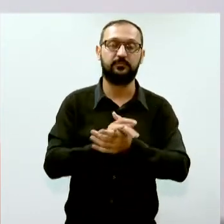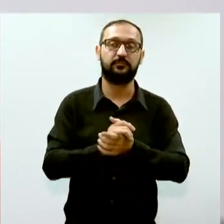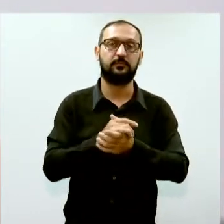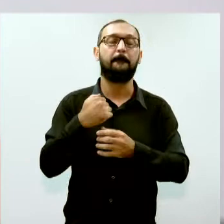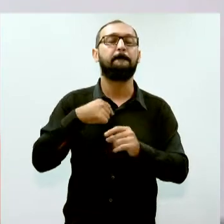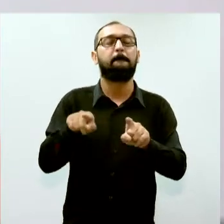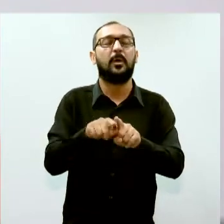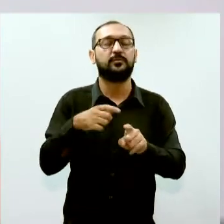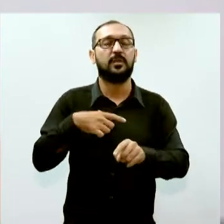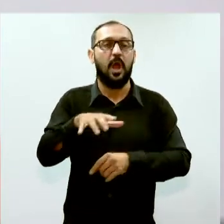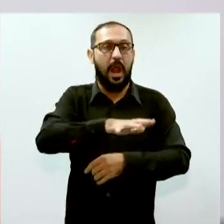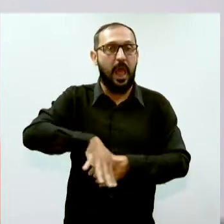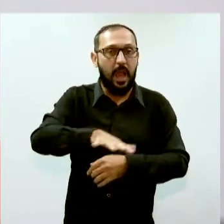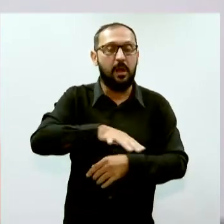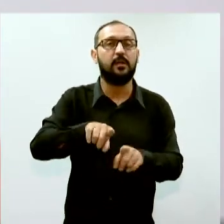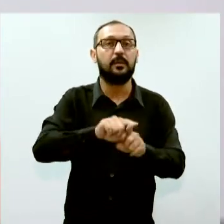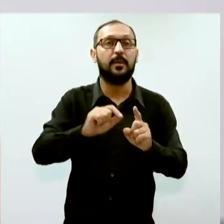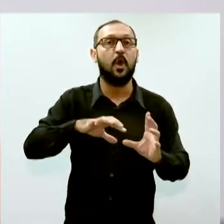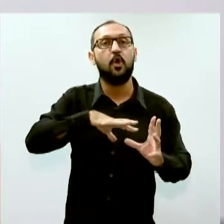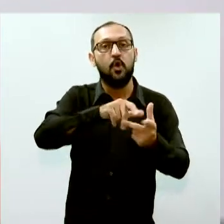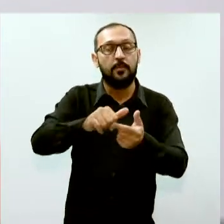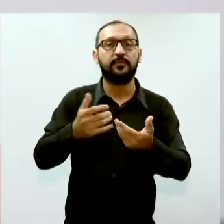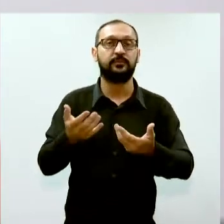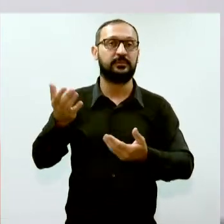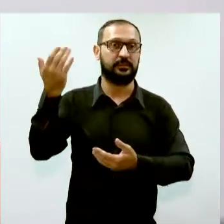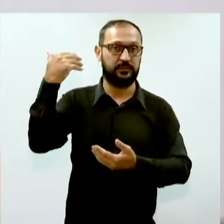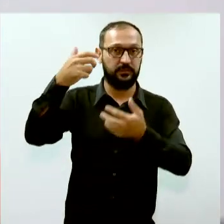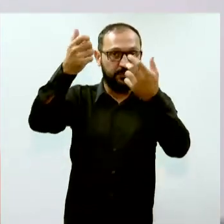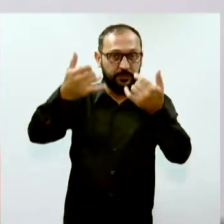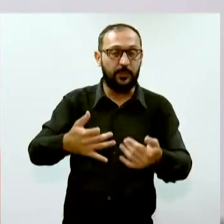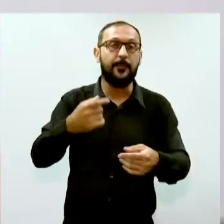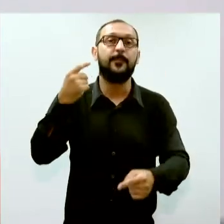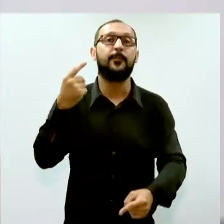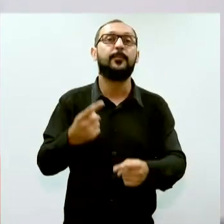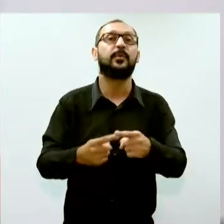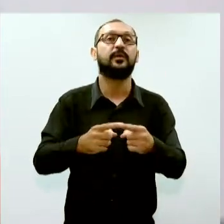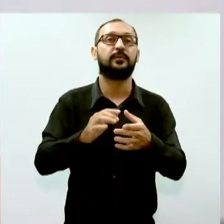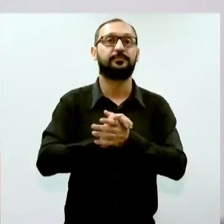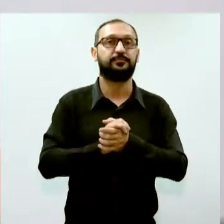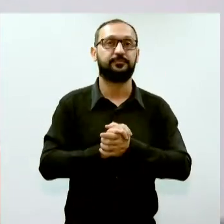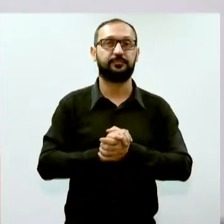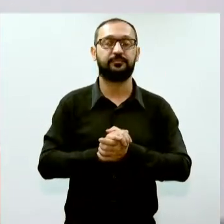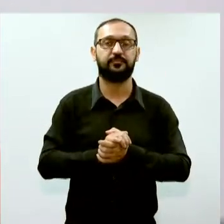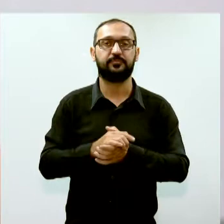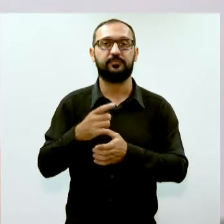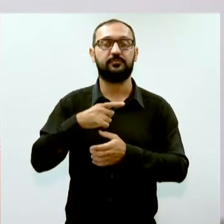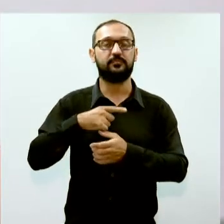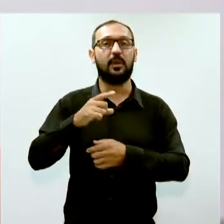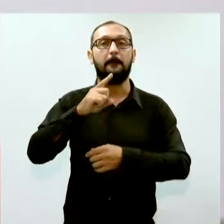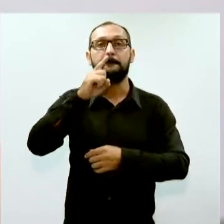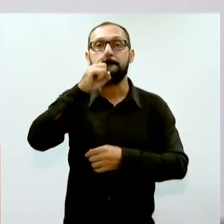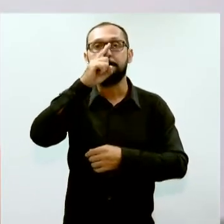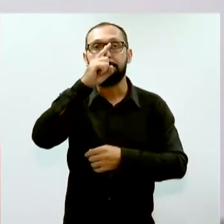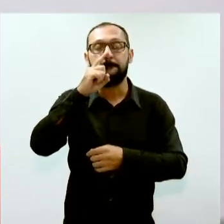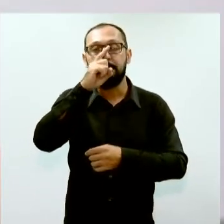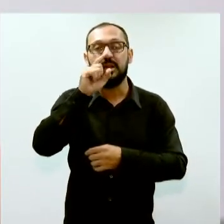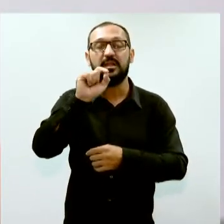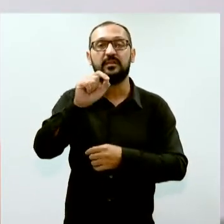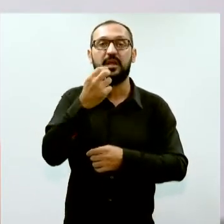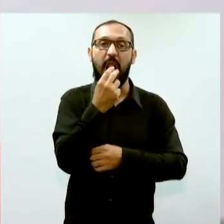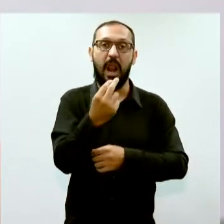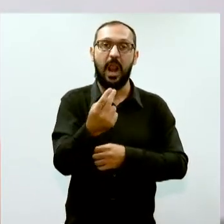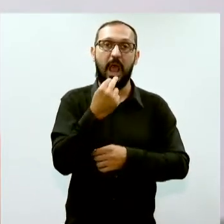nível local como em nível mundial, como eu disse anteriormente. Por quê? Porque existe um risco muito grande dessas